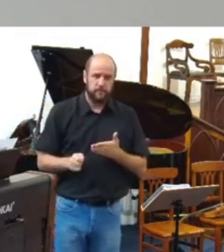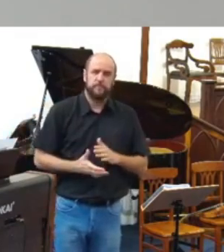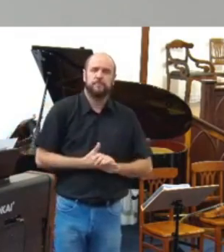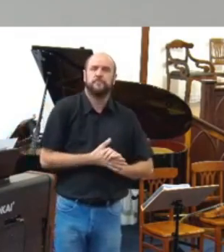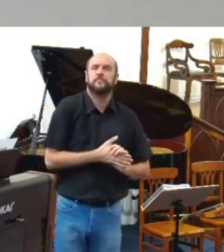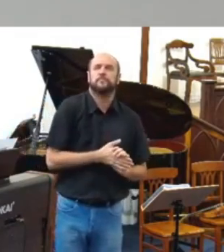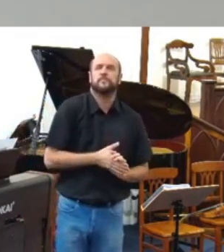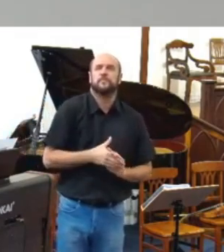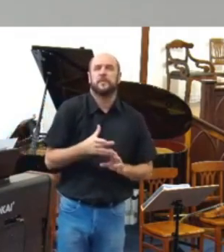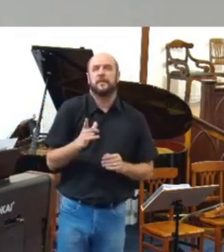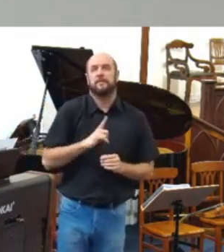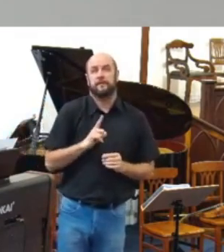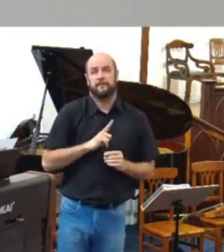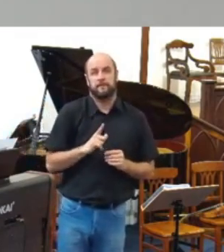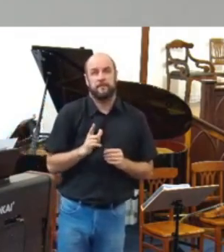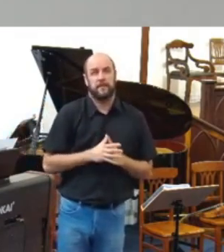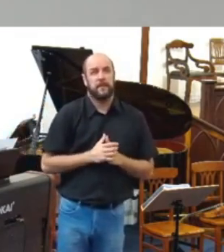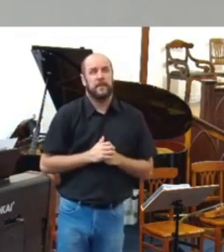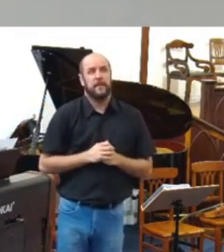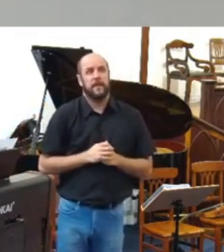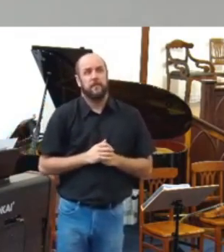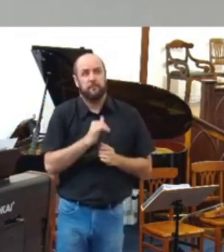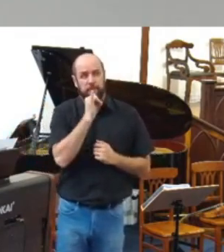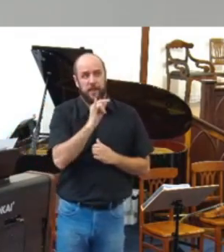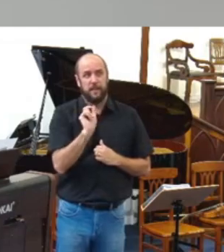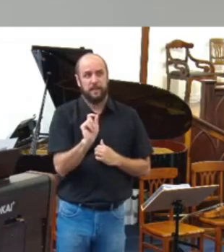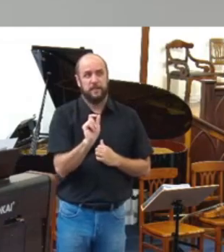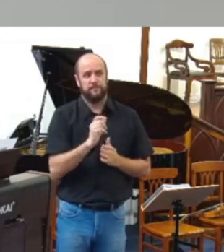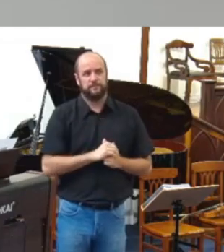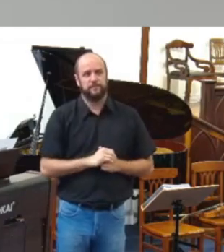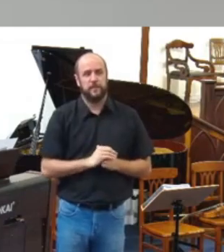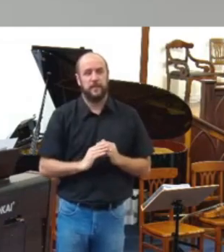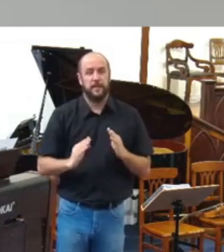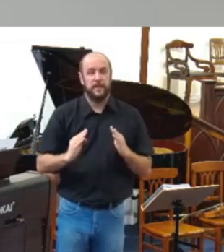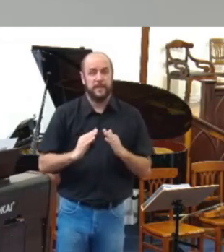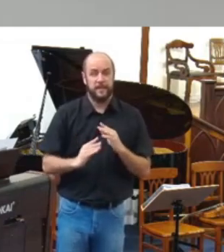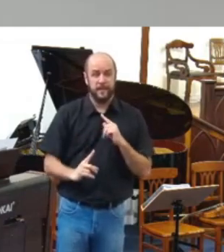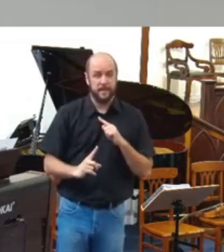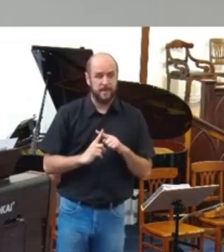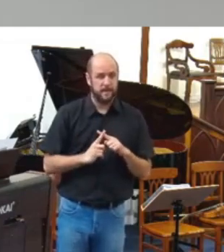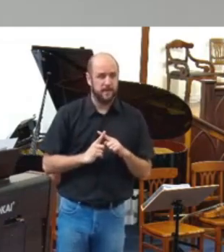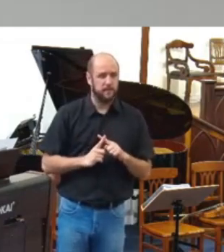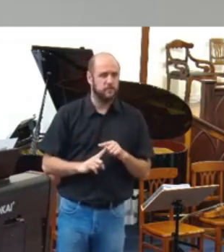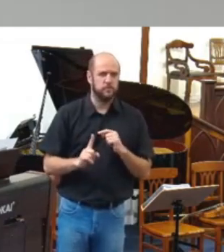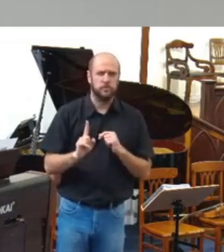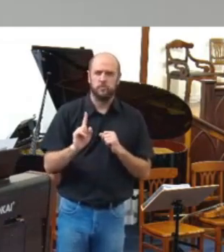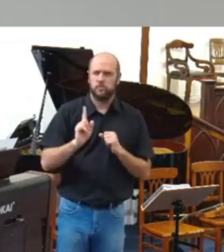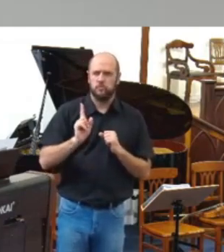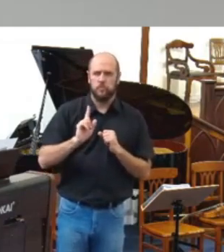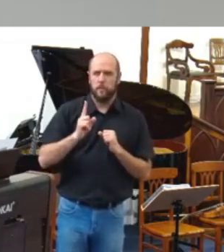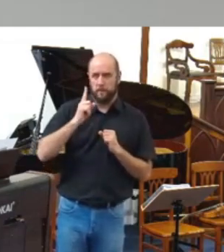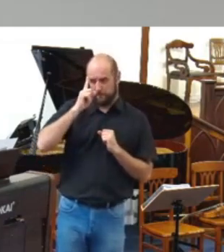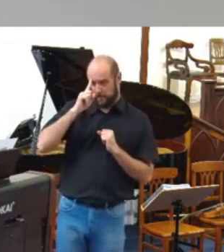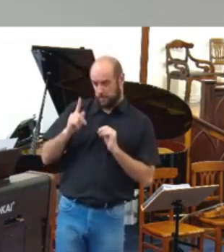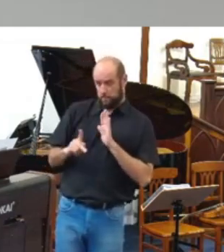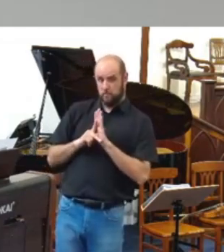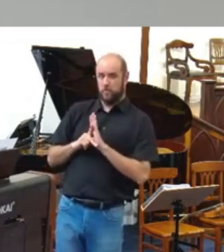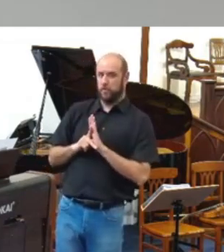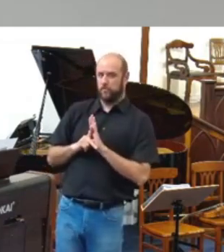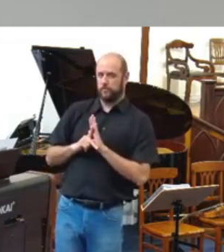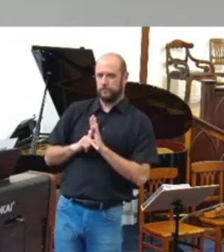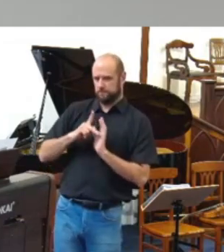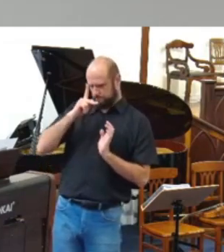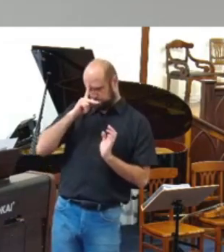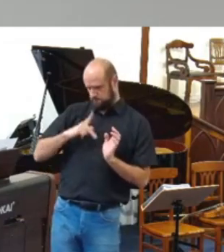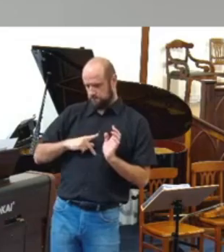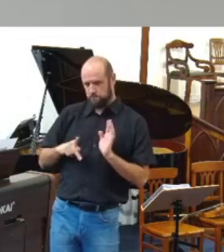Deus, editado por nossa editora, inclusive, Cultura Cristã, disse: a igreja não é enviada por si mesmo, não é